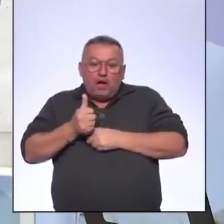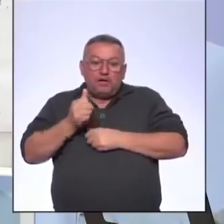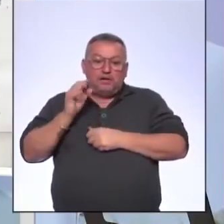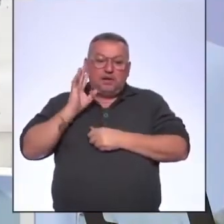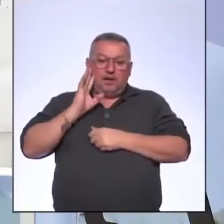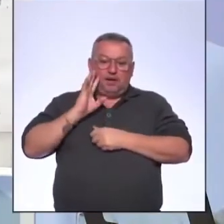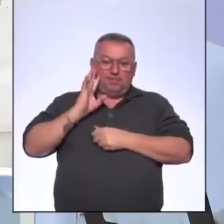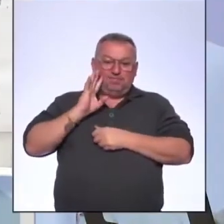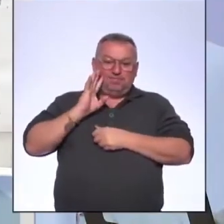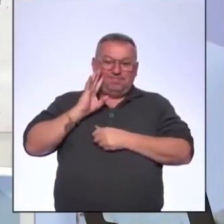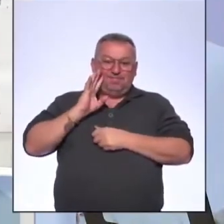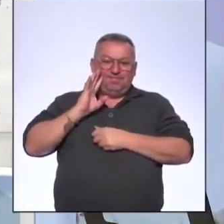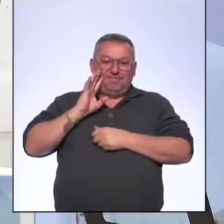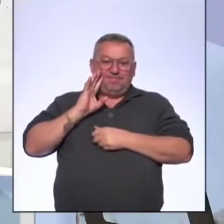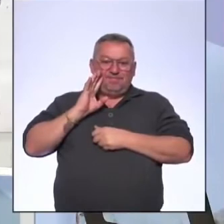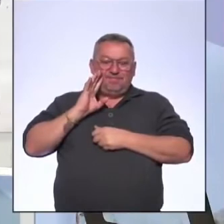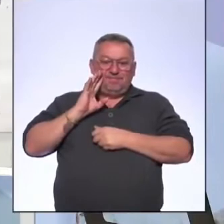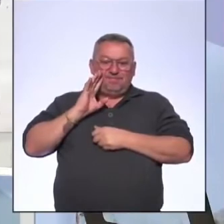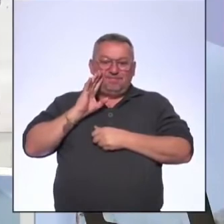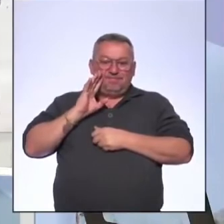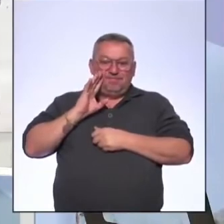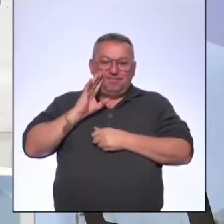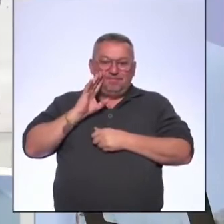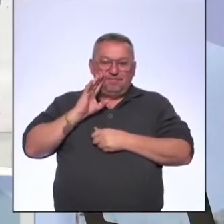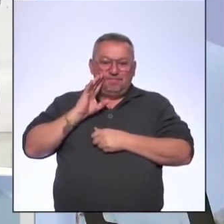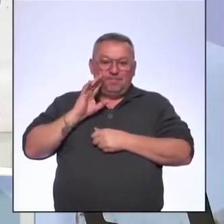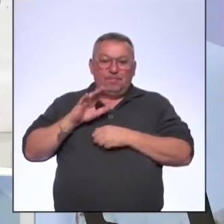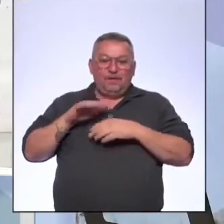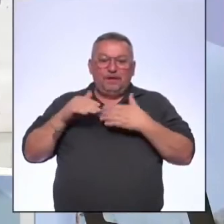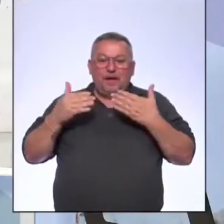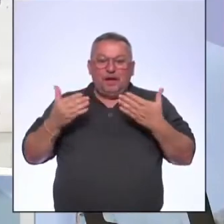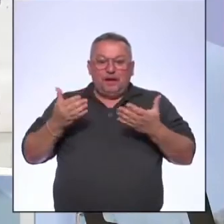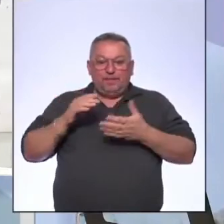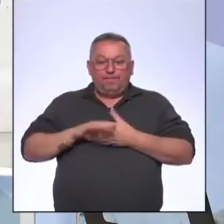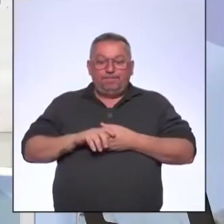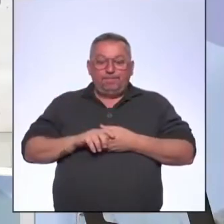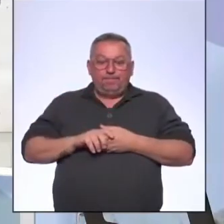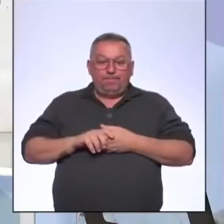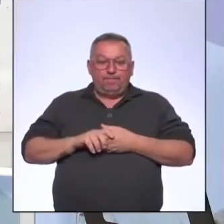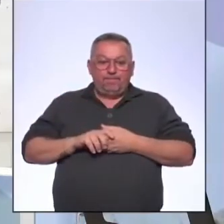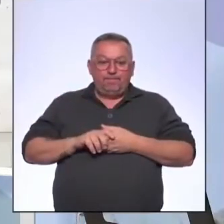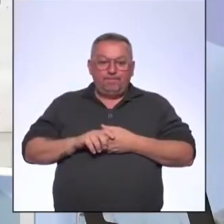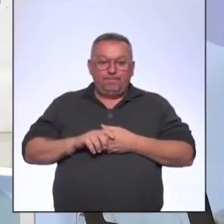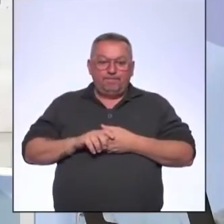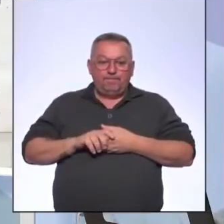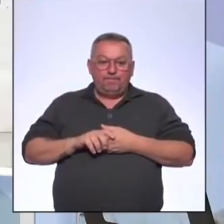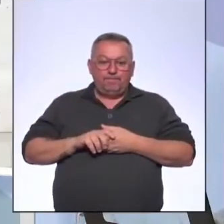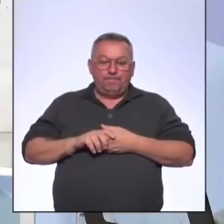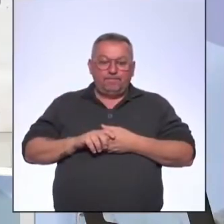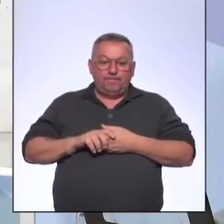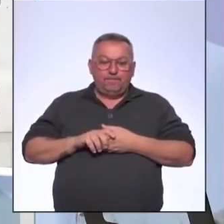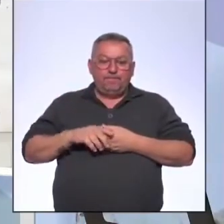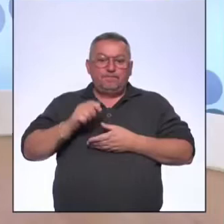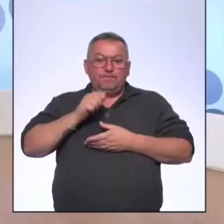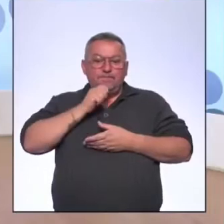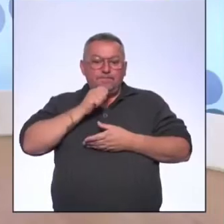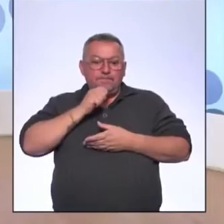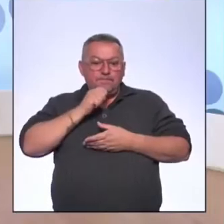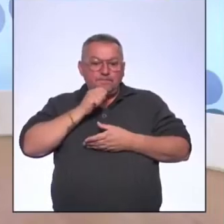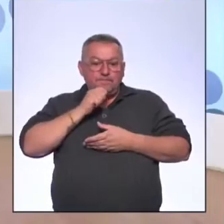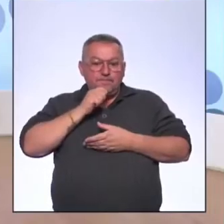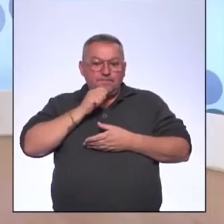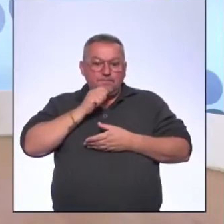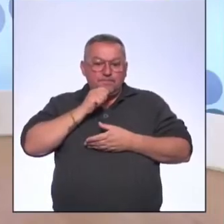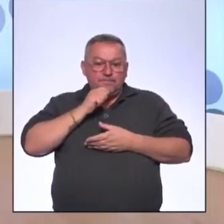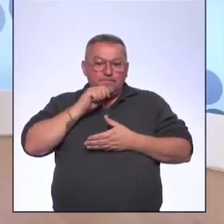muito legal. E aí? Tudo está ficando muito legal. Eles ainda estão no está. Ah,